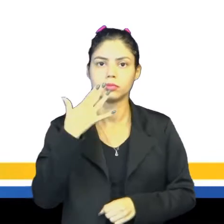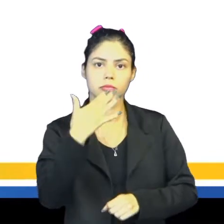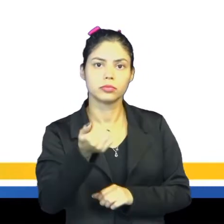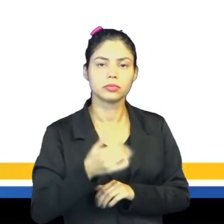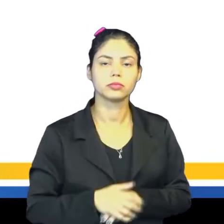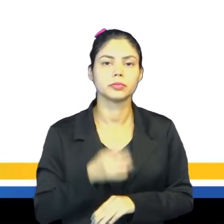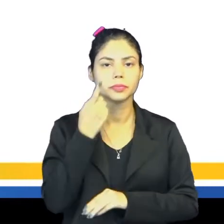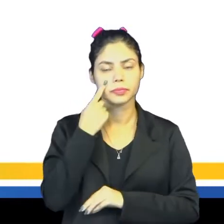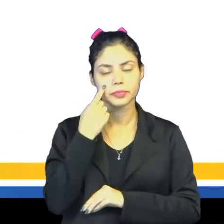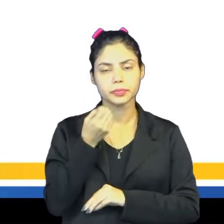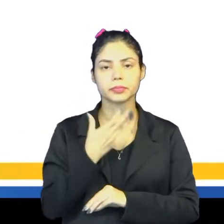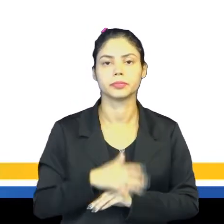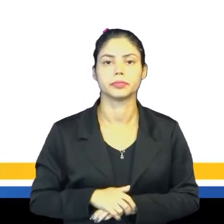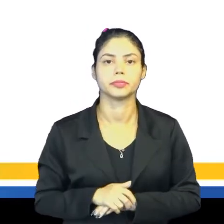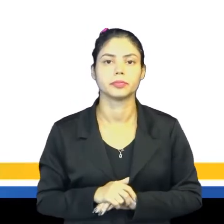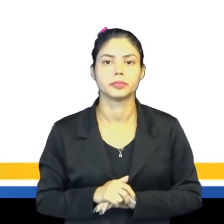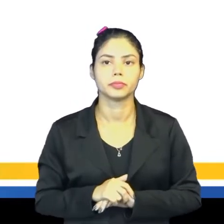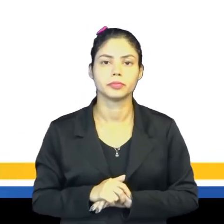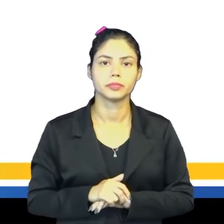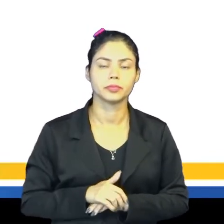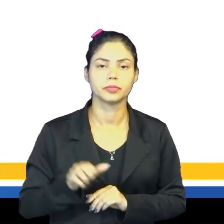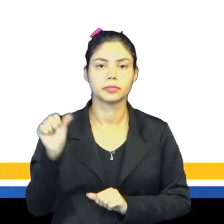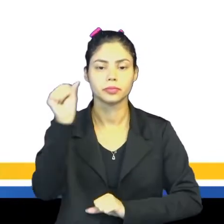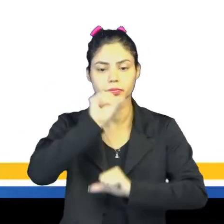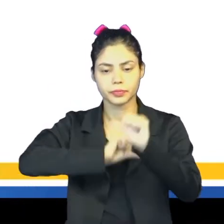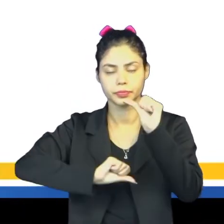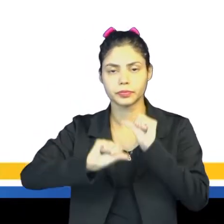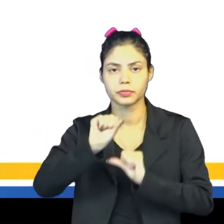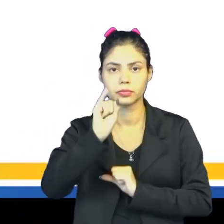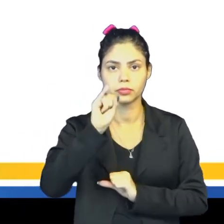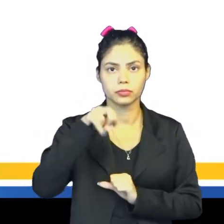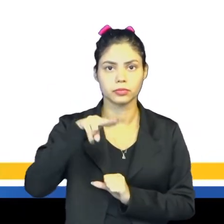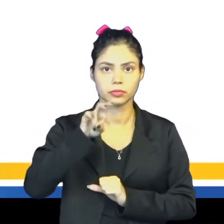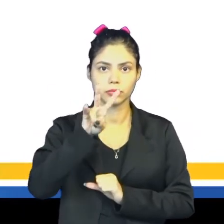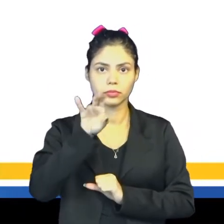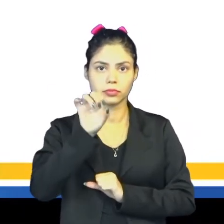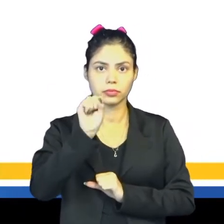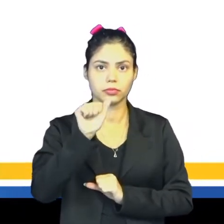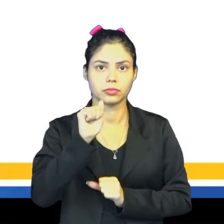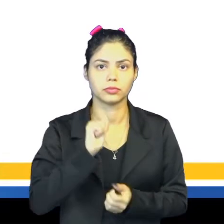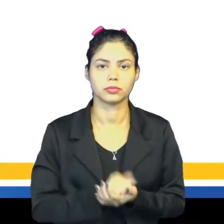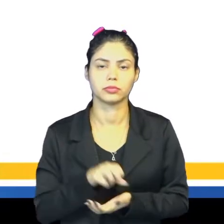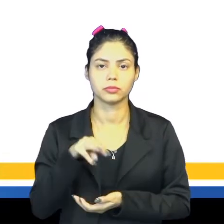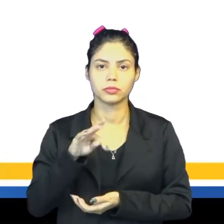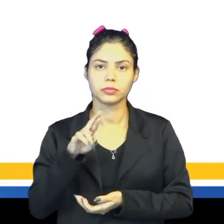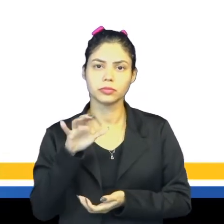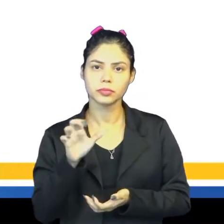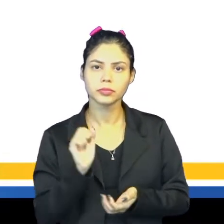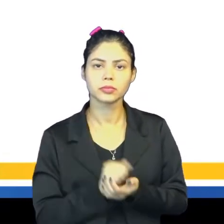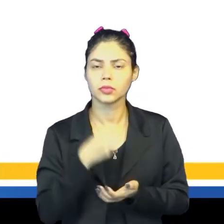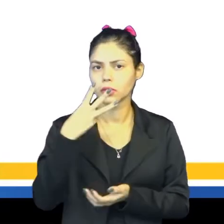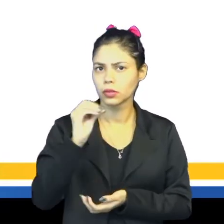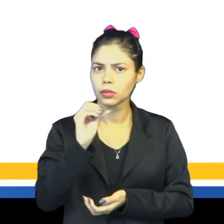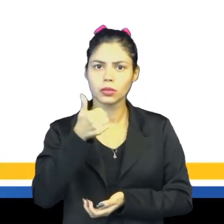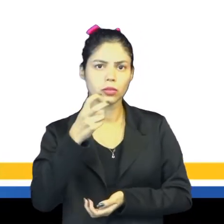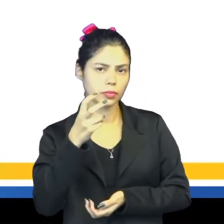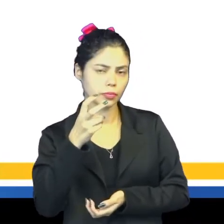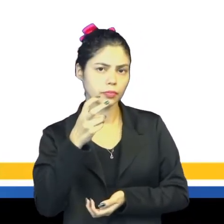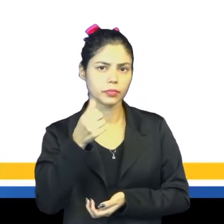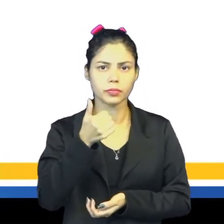Tudo bem? Então, observem bem, ela é inversamente. Por quê? Nós temos aí 30,